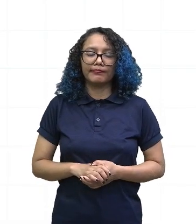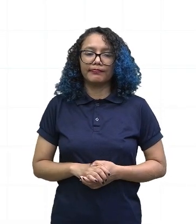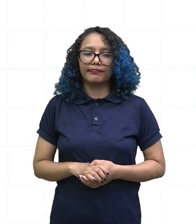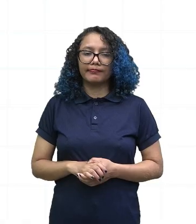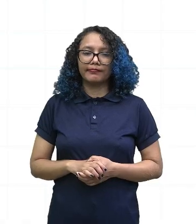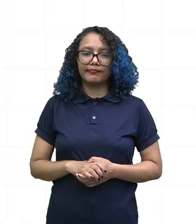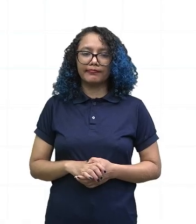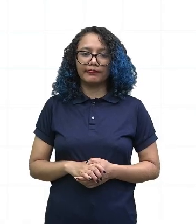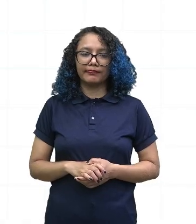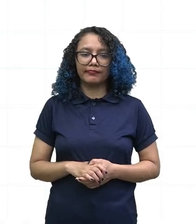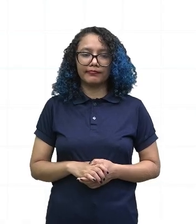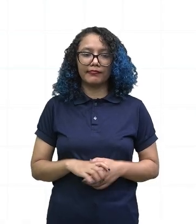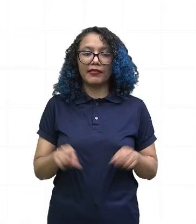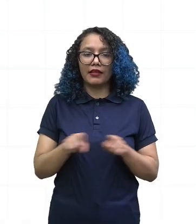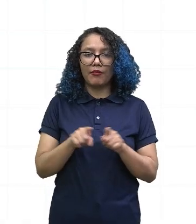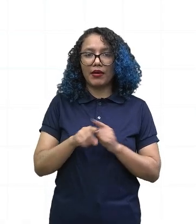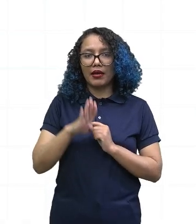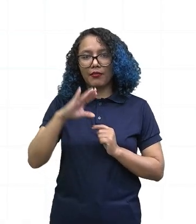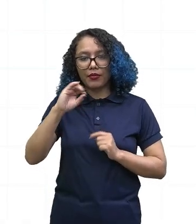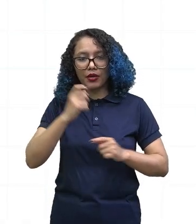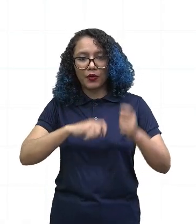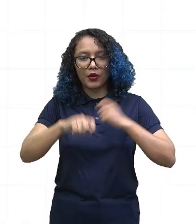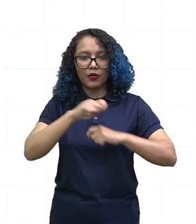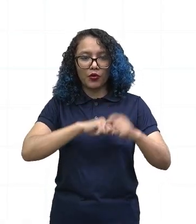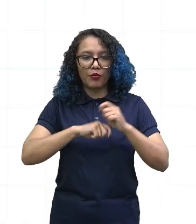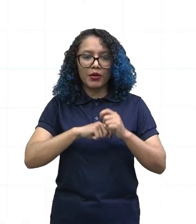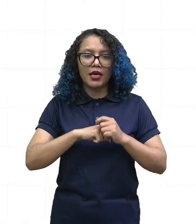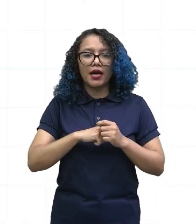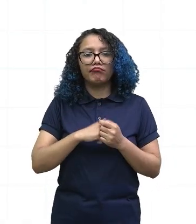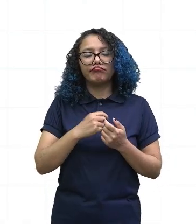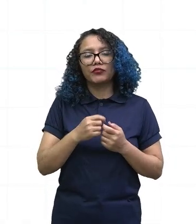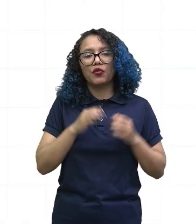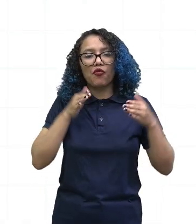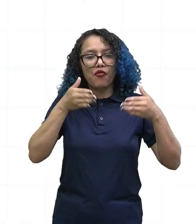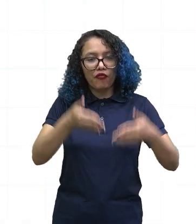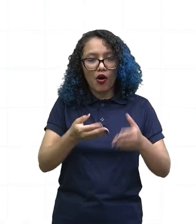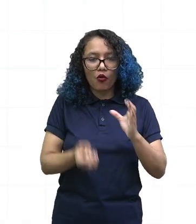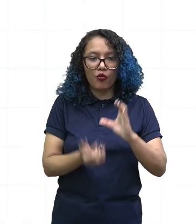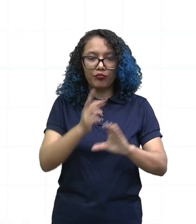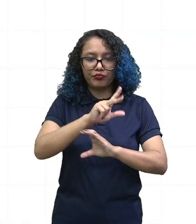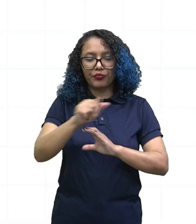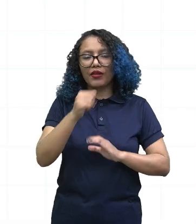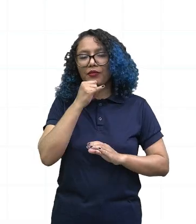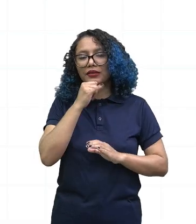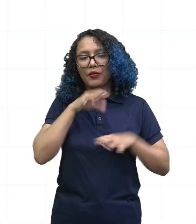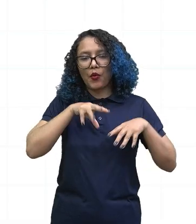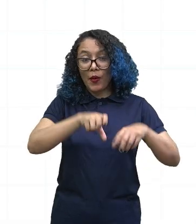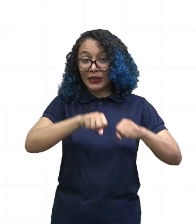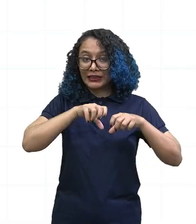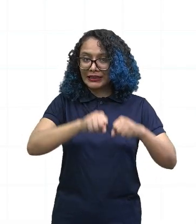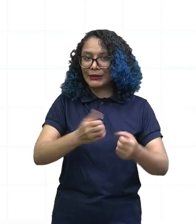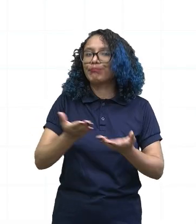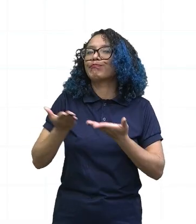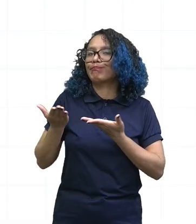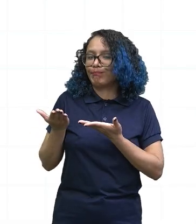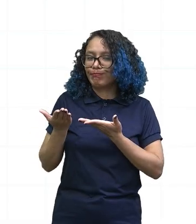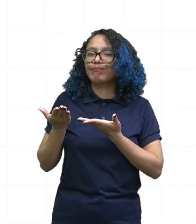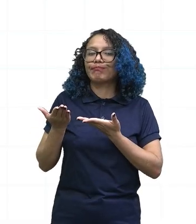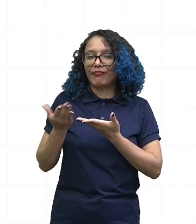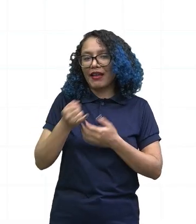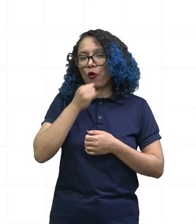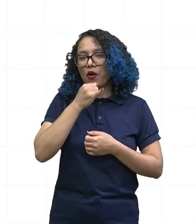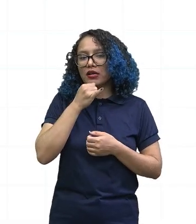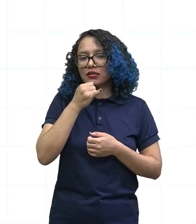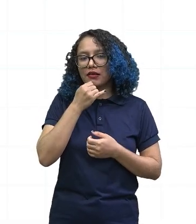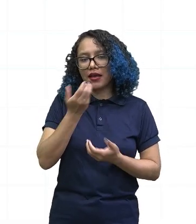Nós temos aí a bioeconomia com base na biodiversidade, olha só o açaí, né, trazendo um grande